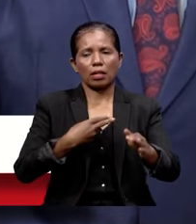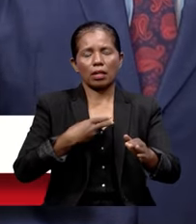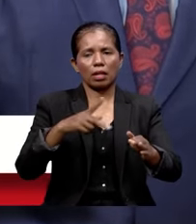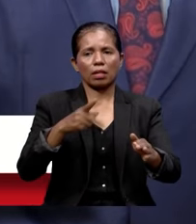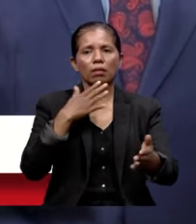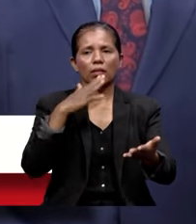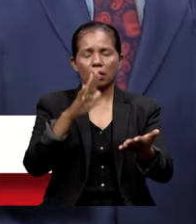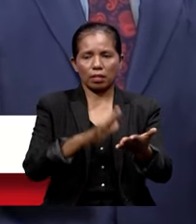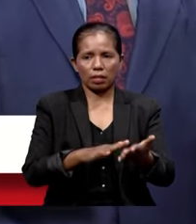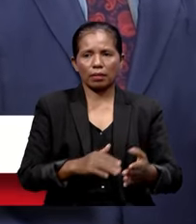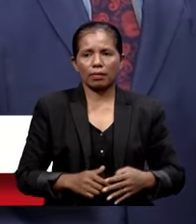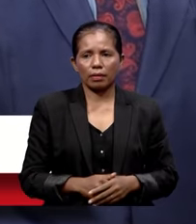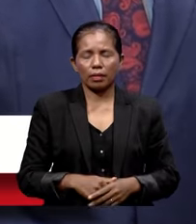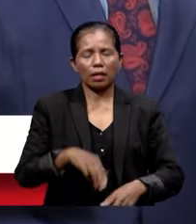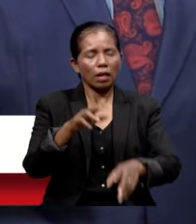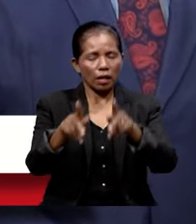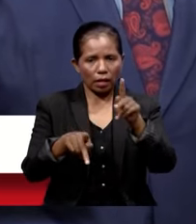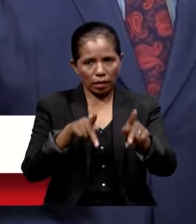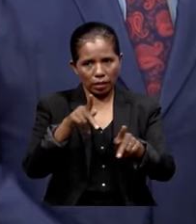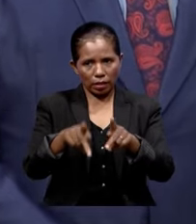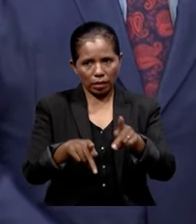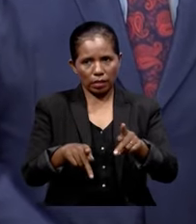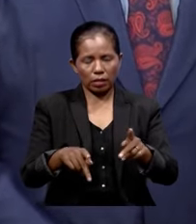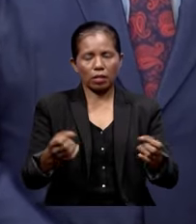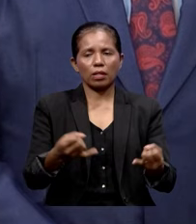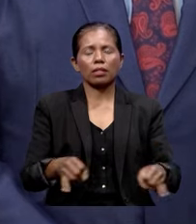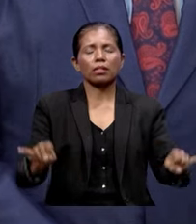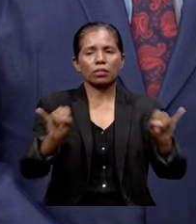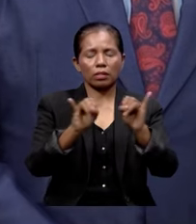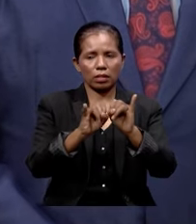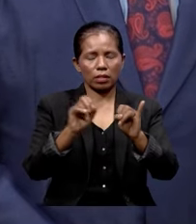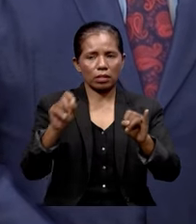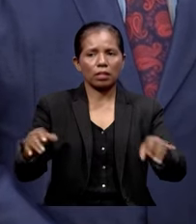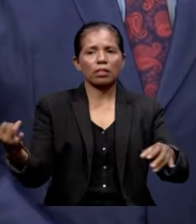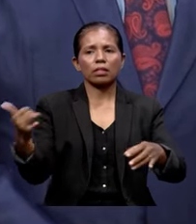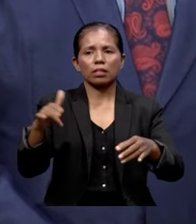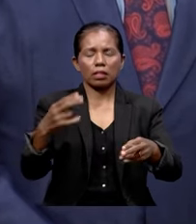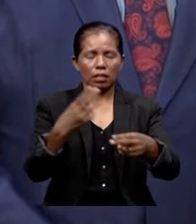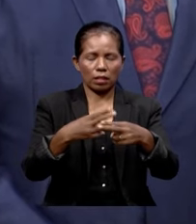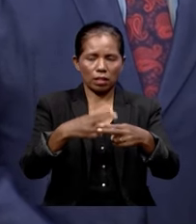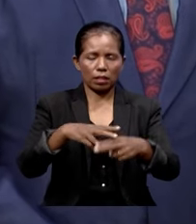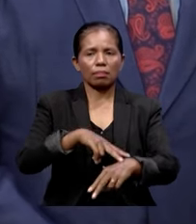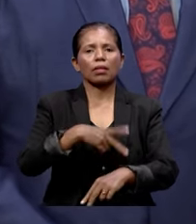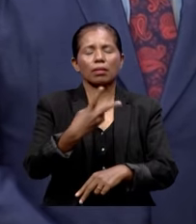ladiak emane ou instituzione selinara magbono